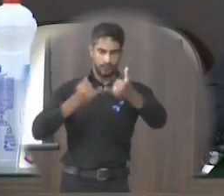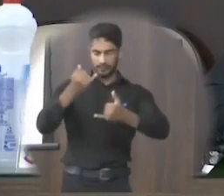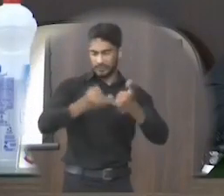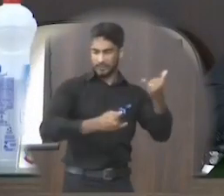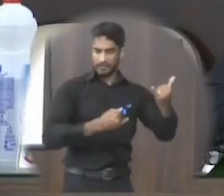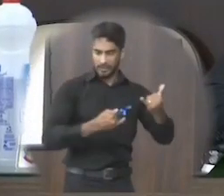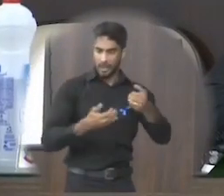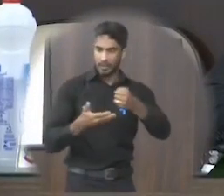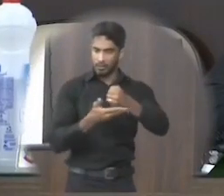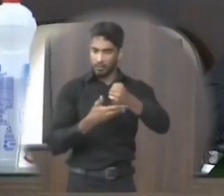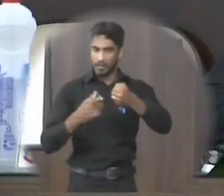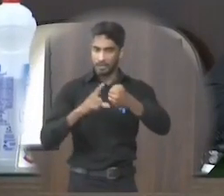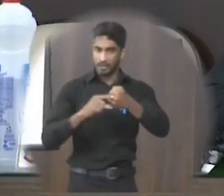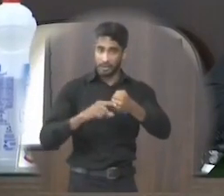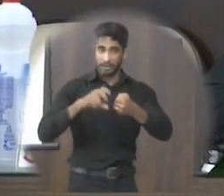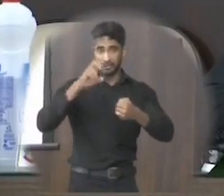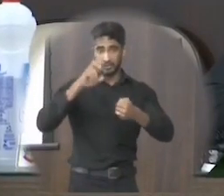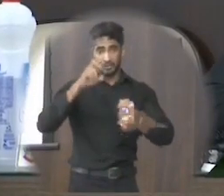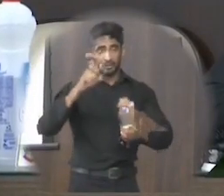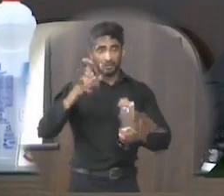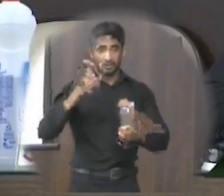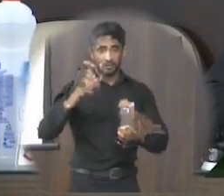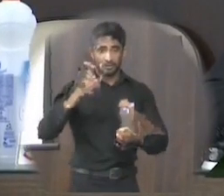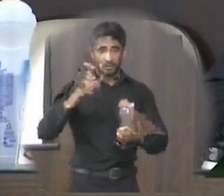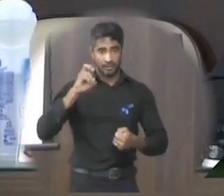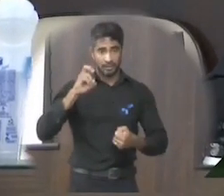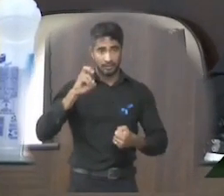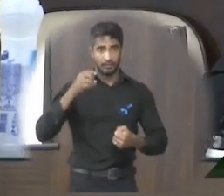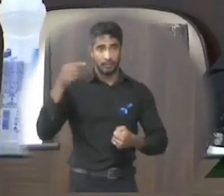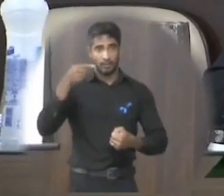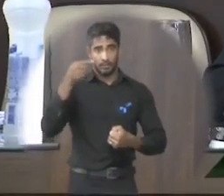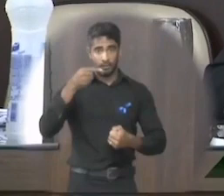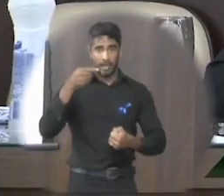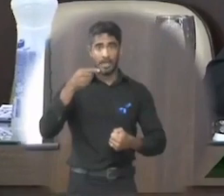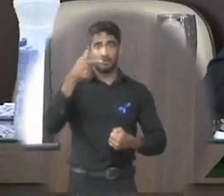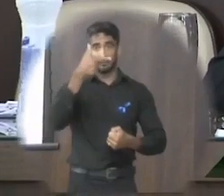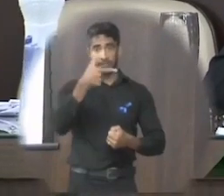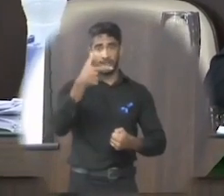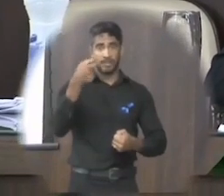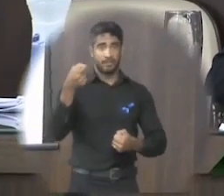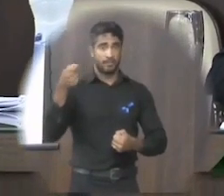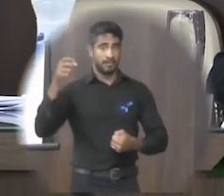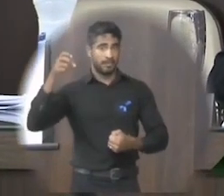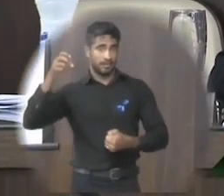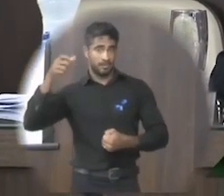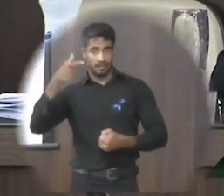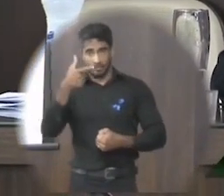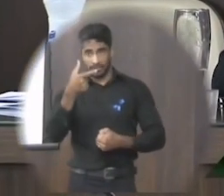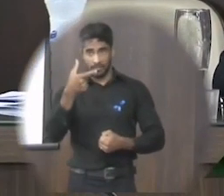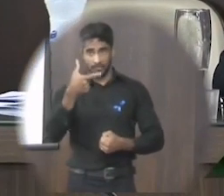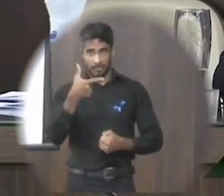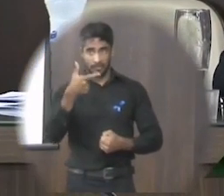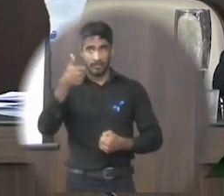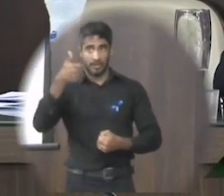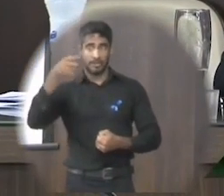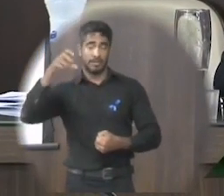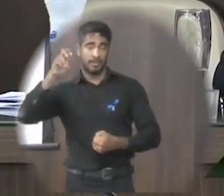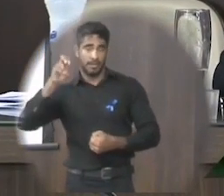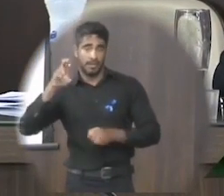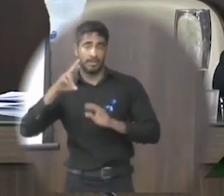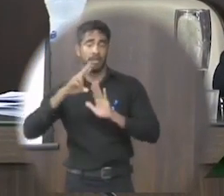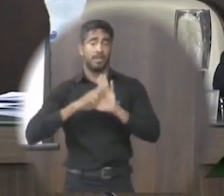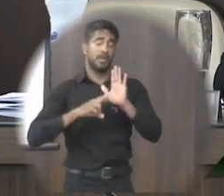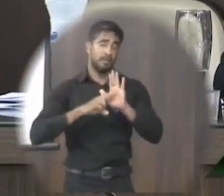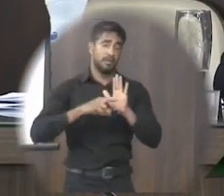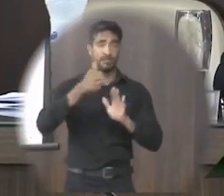com base no artigo 5º do artigo. No parágrafo 5º do artigo 215 do Regimento Interno, Resolução